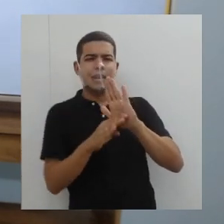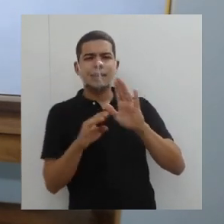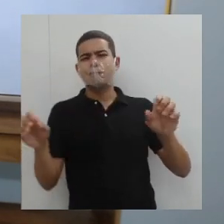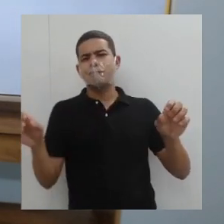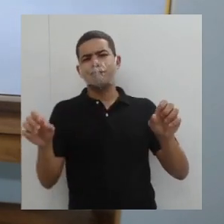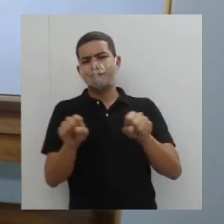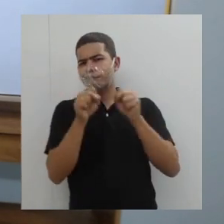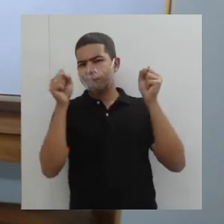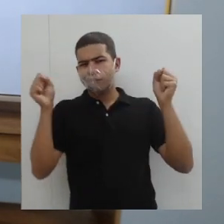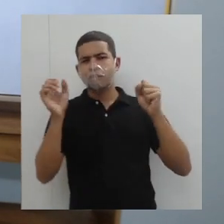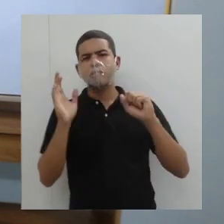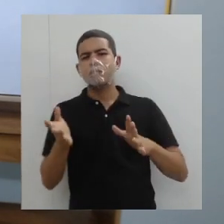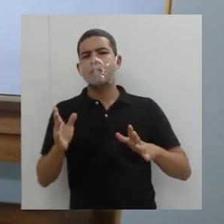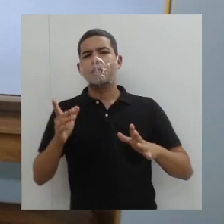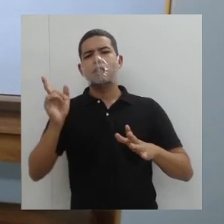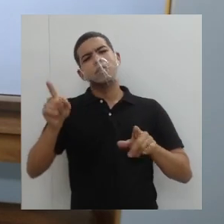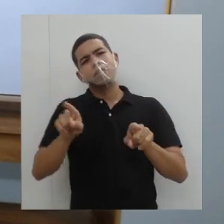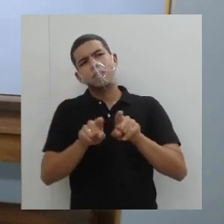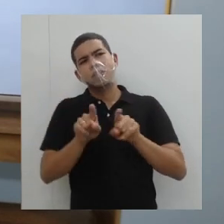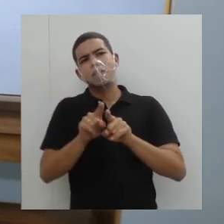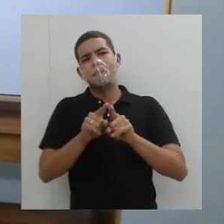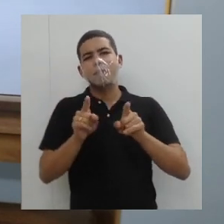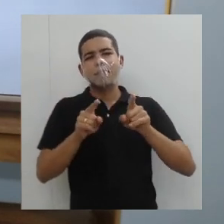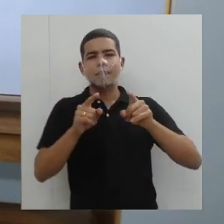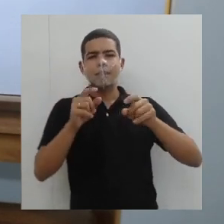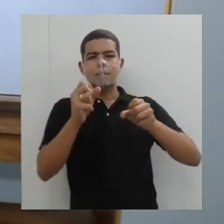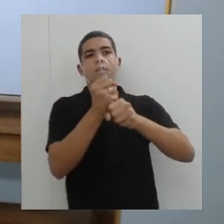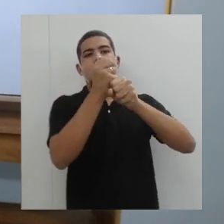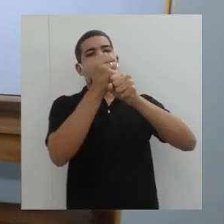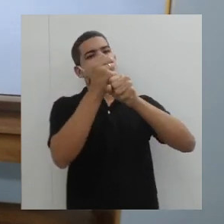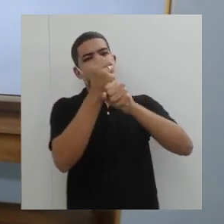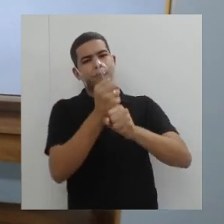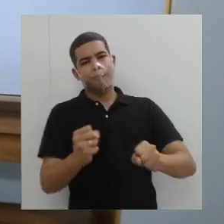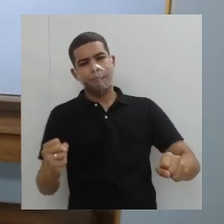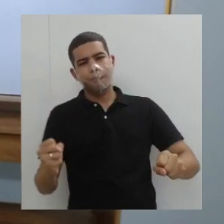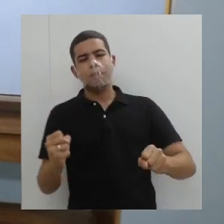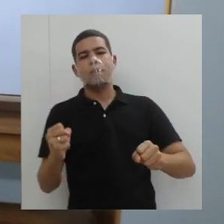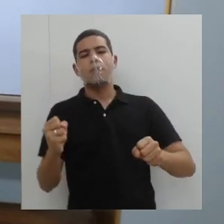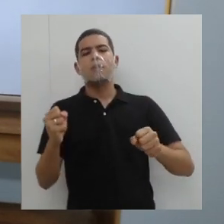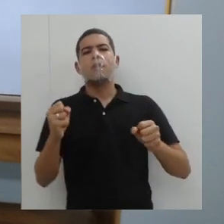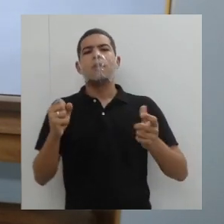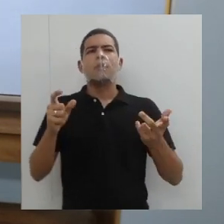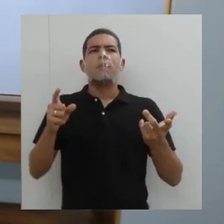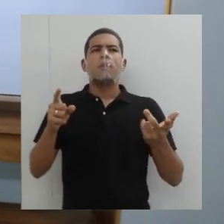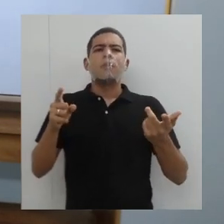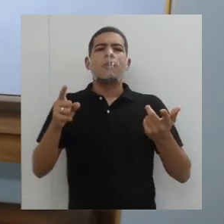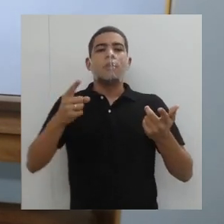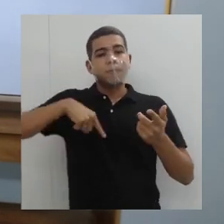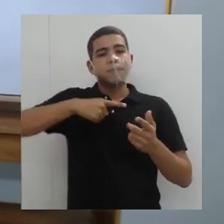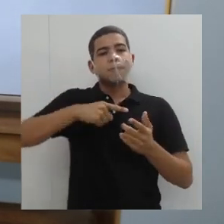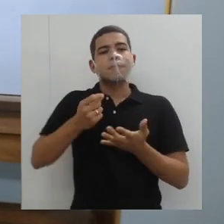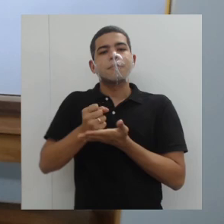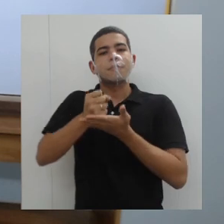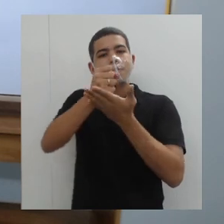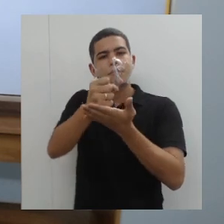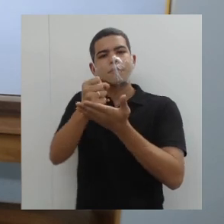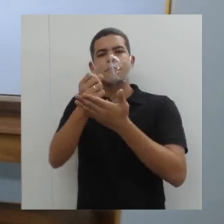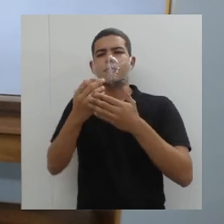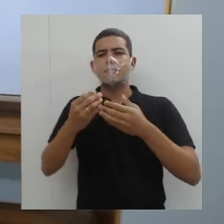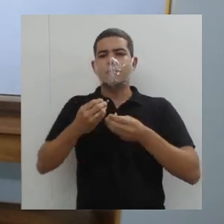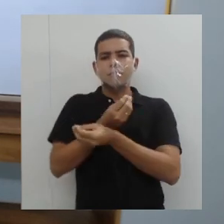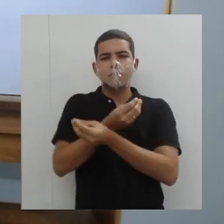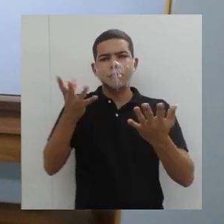desmitificado. Desmitificar é quando a gente desconstrói, tá certo? Ele já foi desconstruído e a gente está passando agora para uma etapa que é